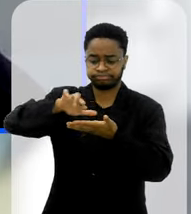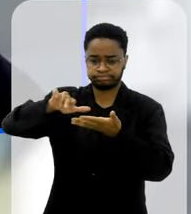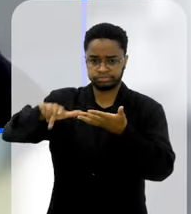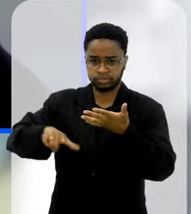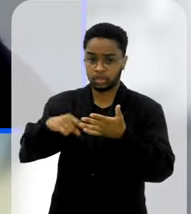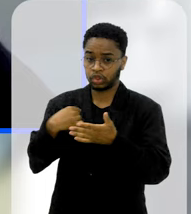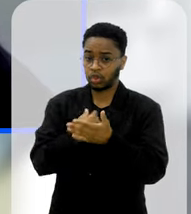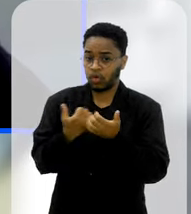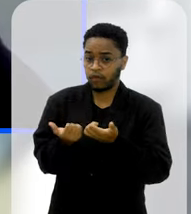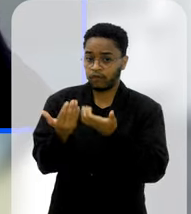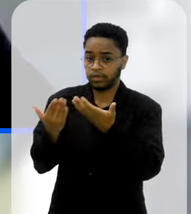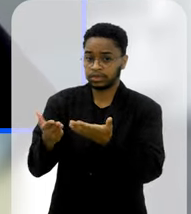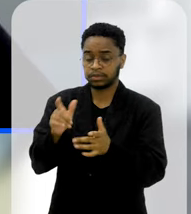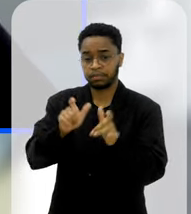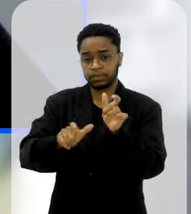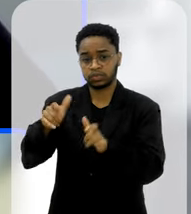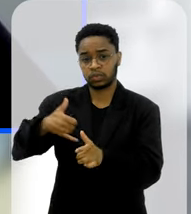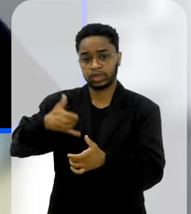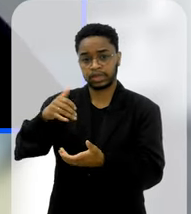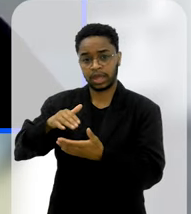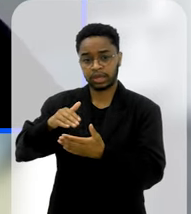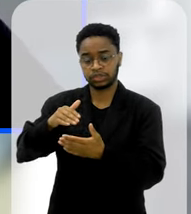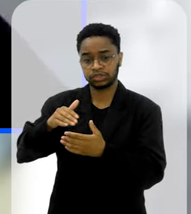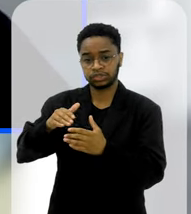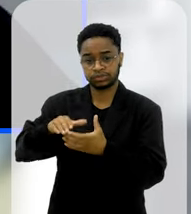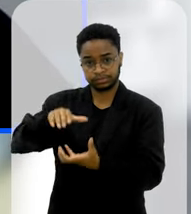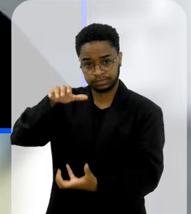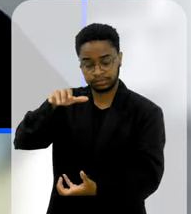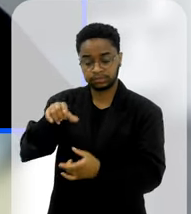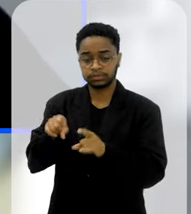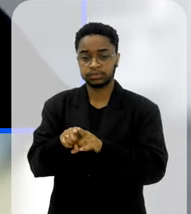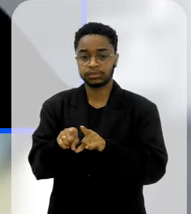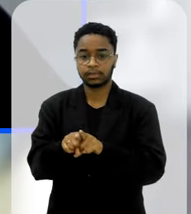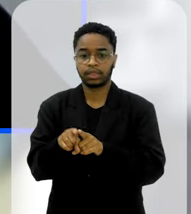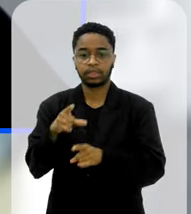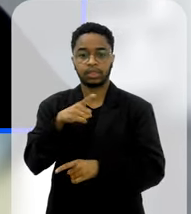cursos, né? Que nós oferecemos para os idosos, e temos